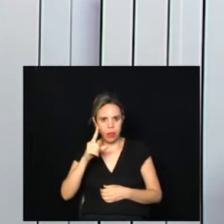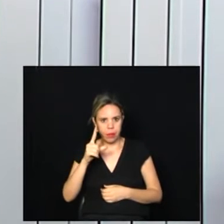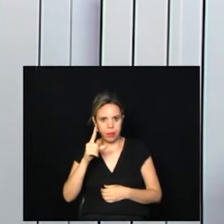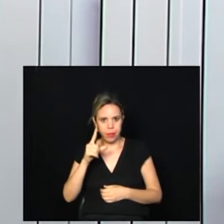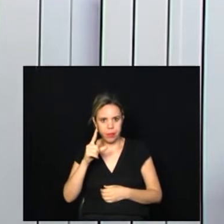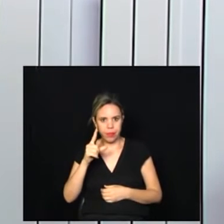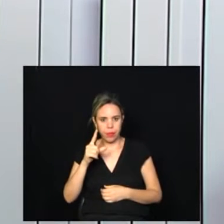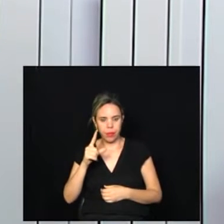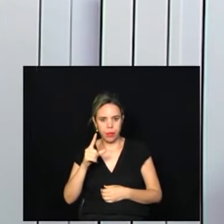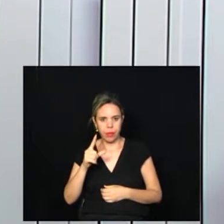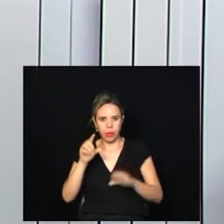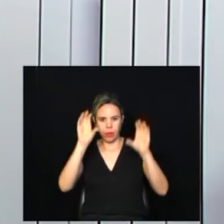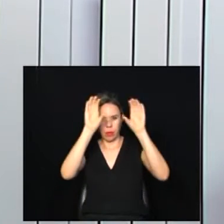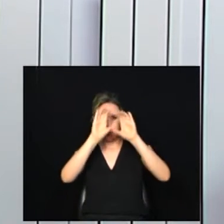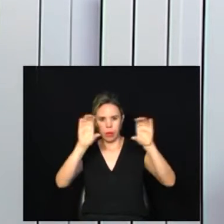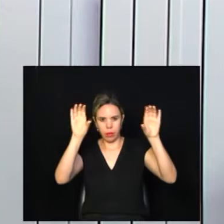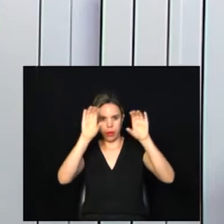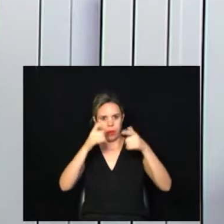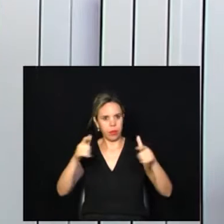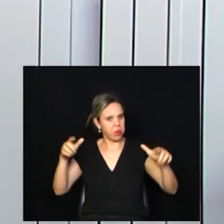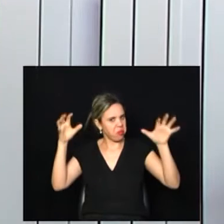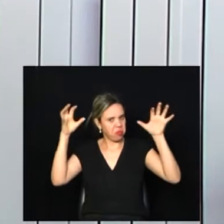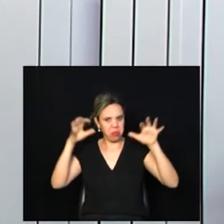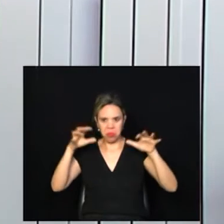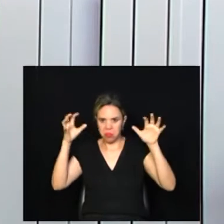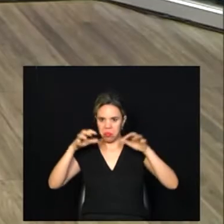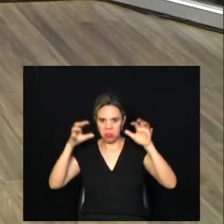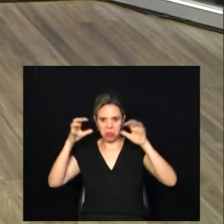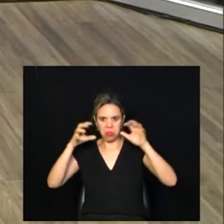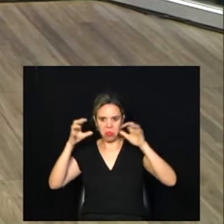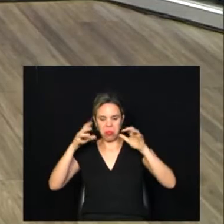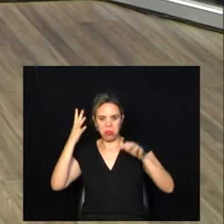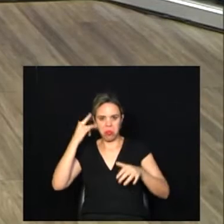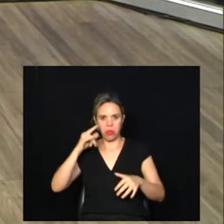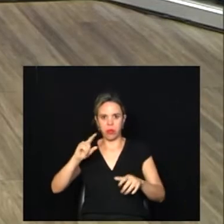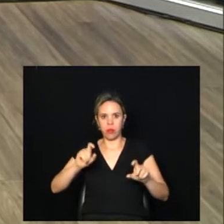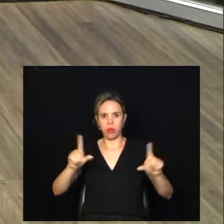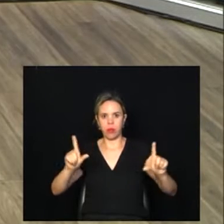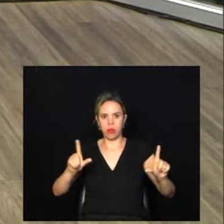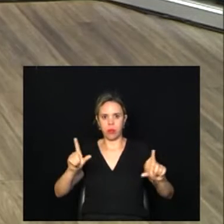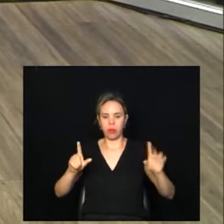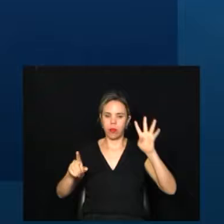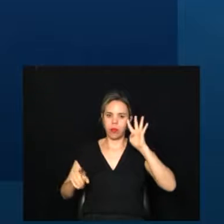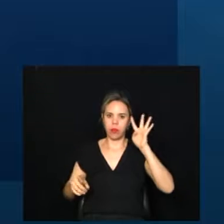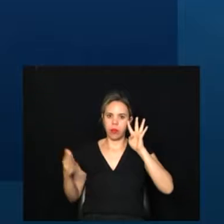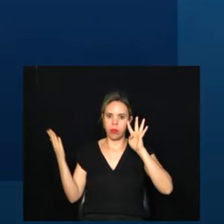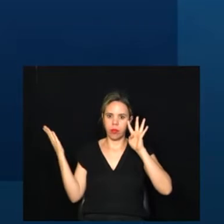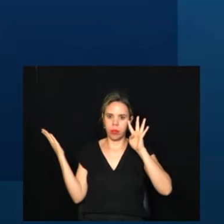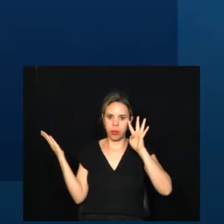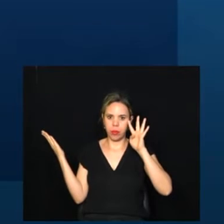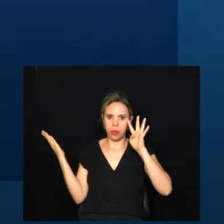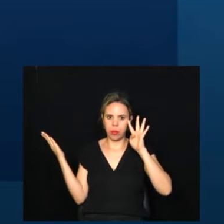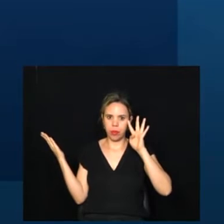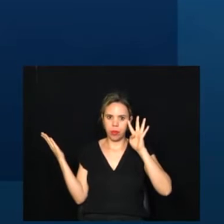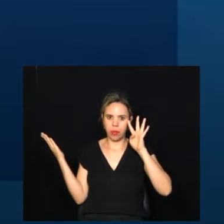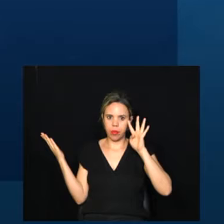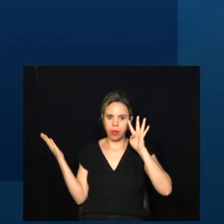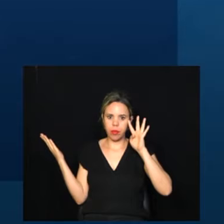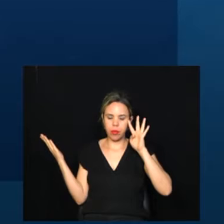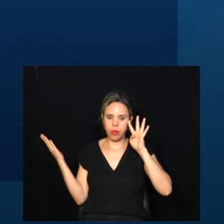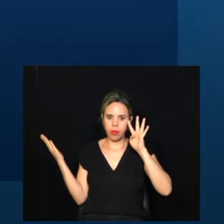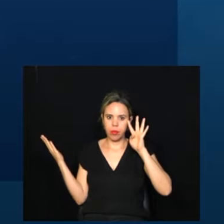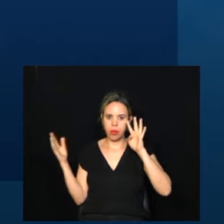apareça entre nuvens e não deve chover. Aqui na minha tela já temos então para esta quarta-feira, dia 15 de setembro,